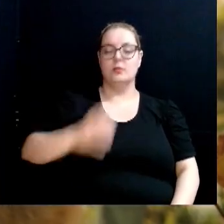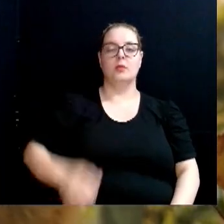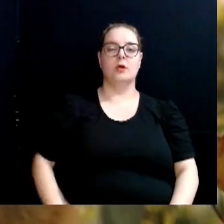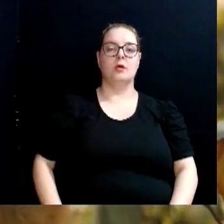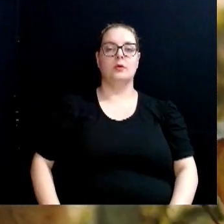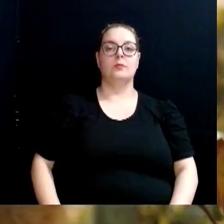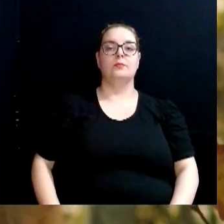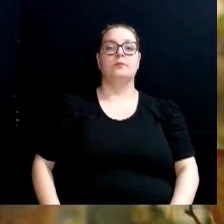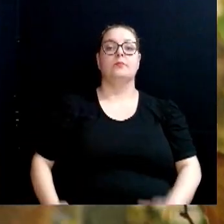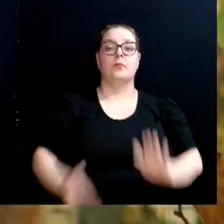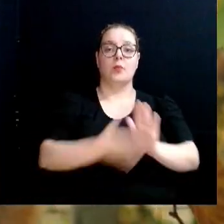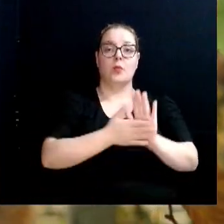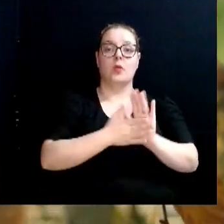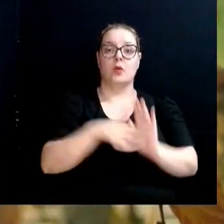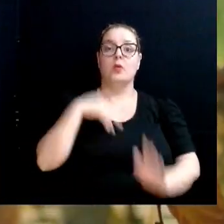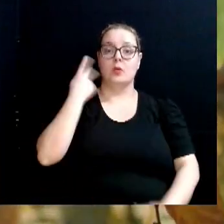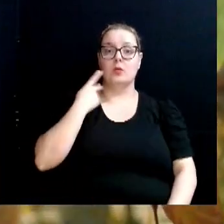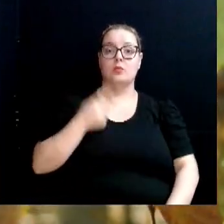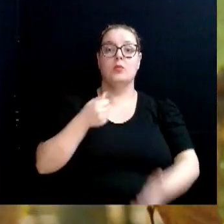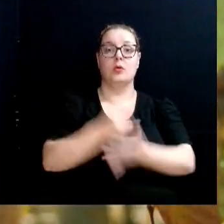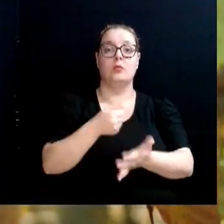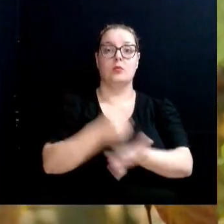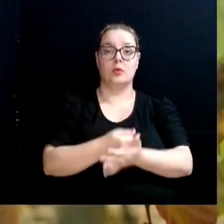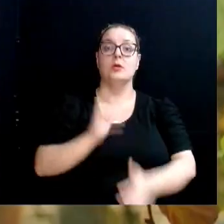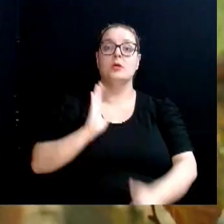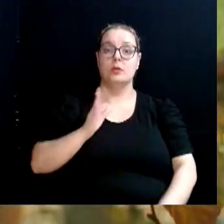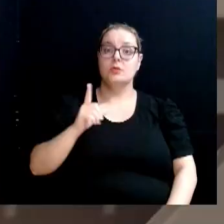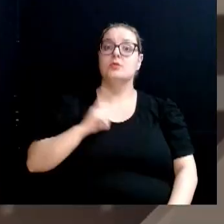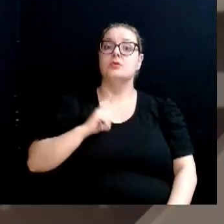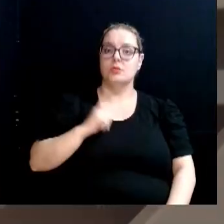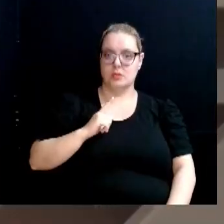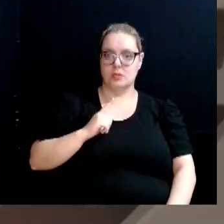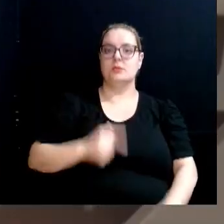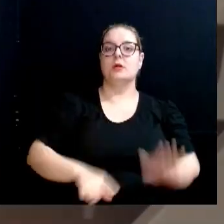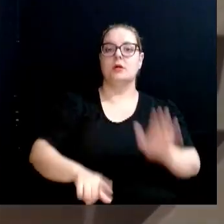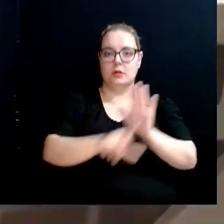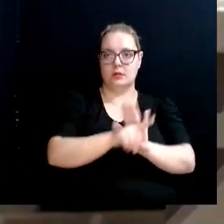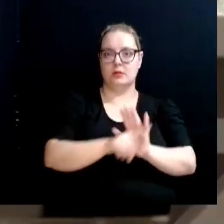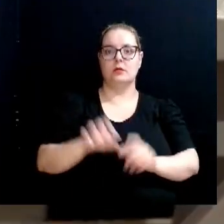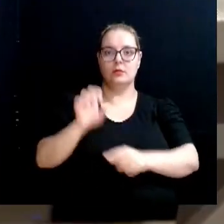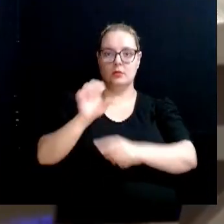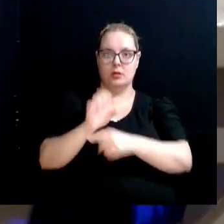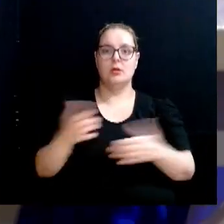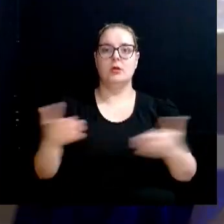vereadores reafirma uma obrigação já existente na legislação estadual e agora